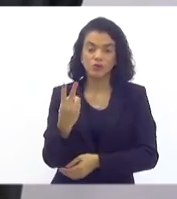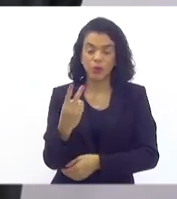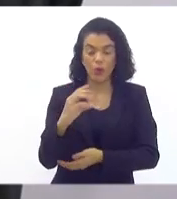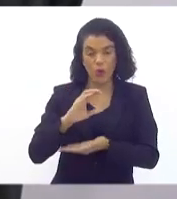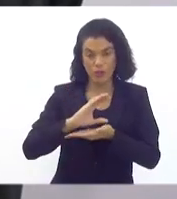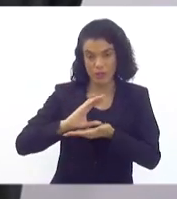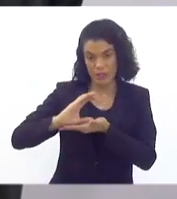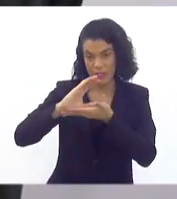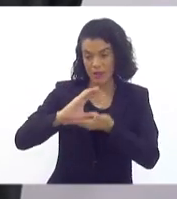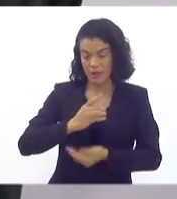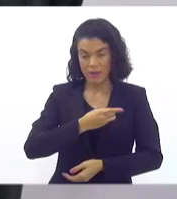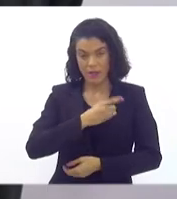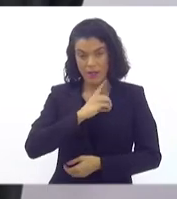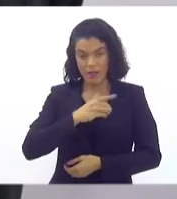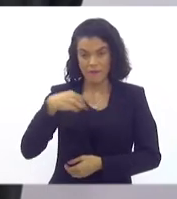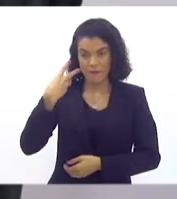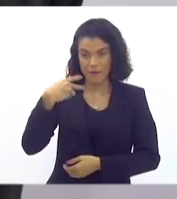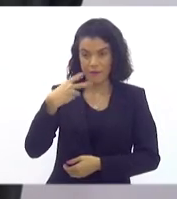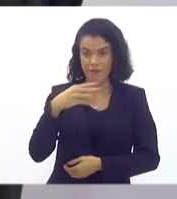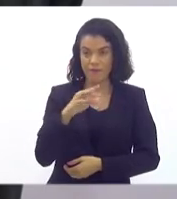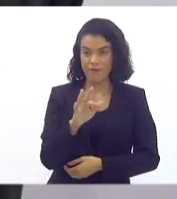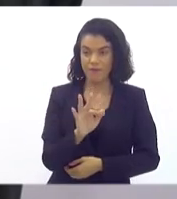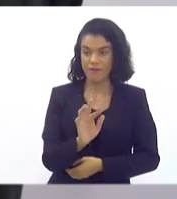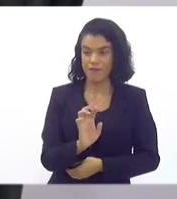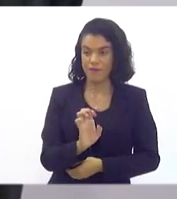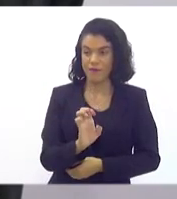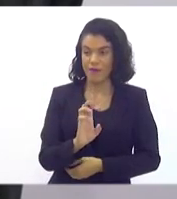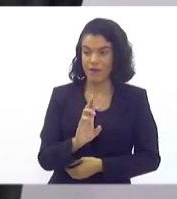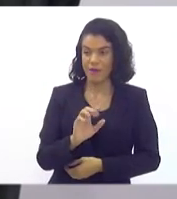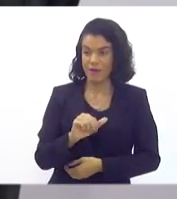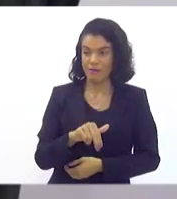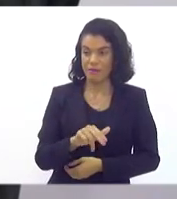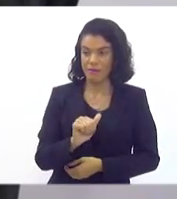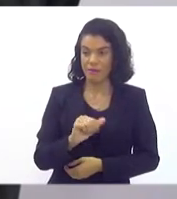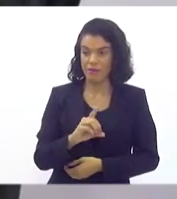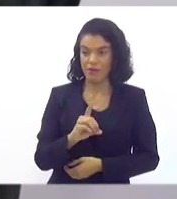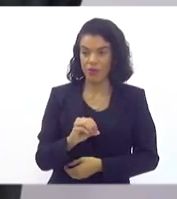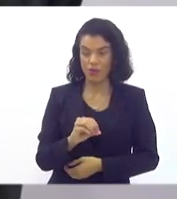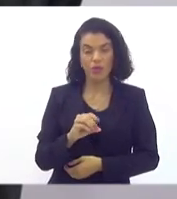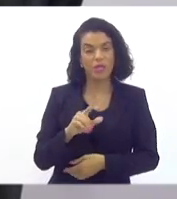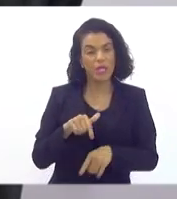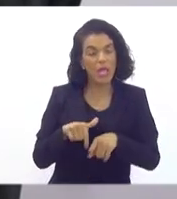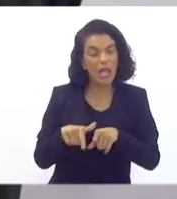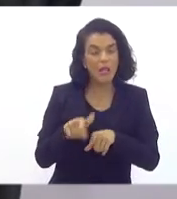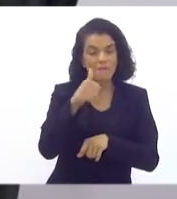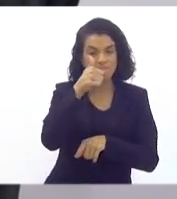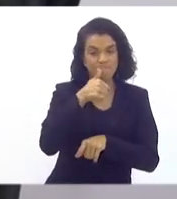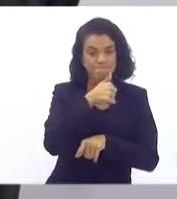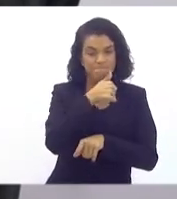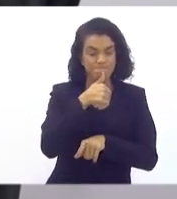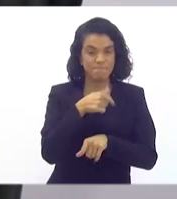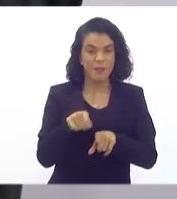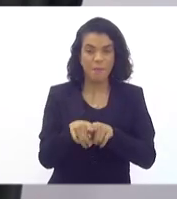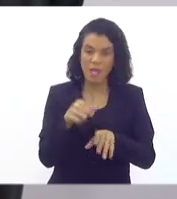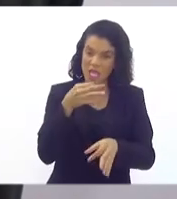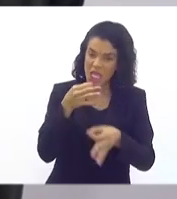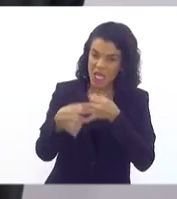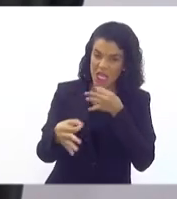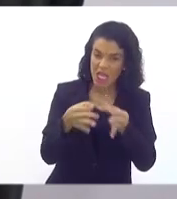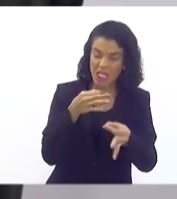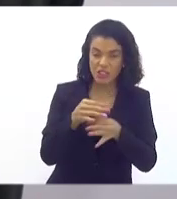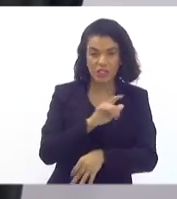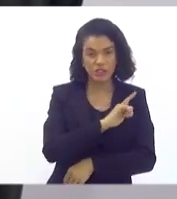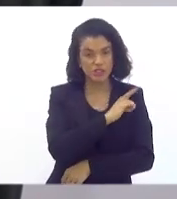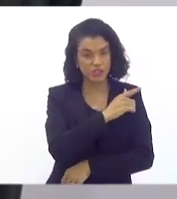nosso delegado vereador Fernando Moraes que teve a capacidade de cortar na própria carne e fazer também críticas a gestão